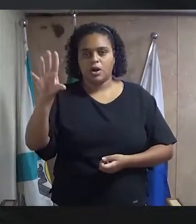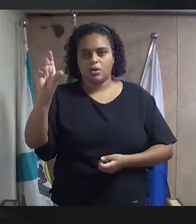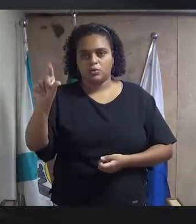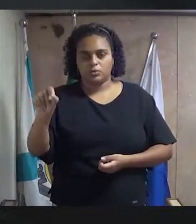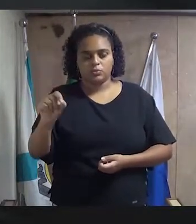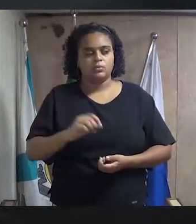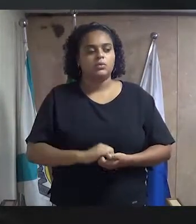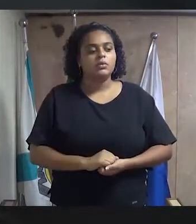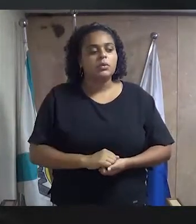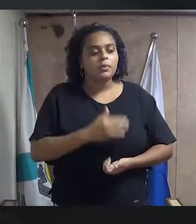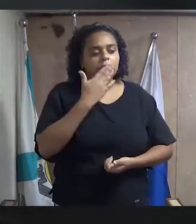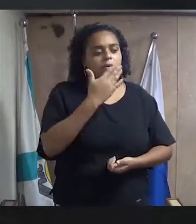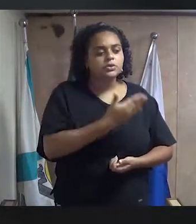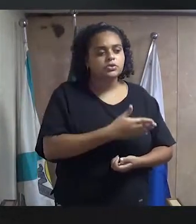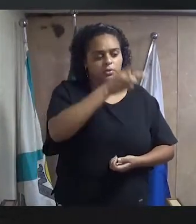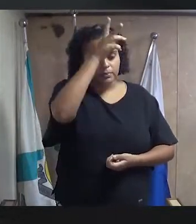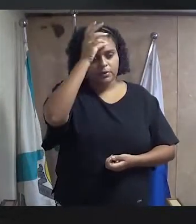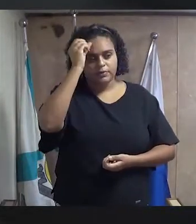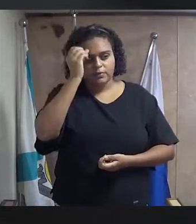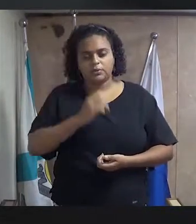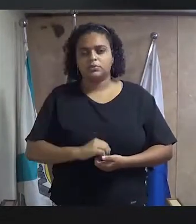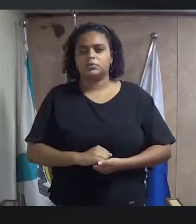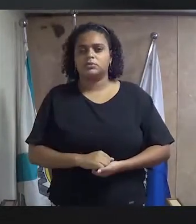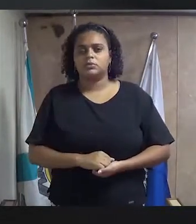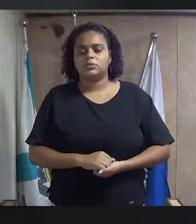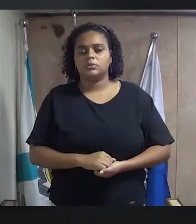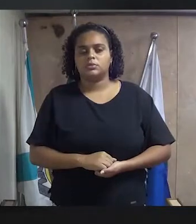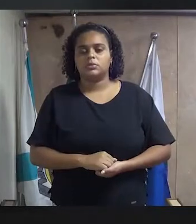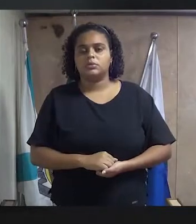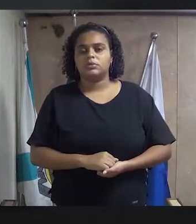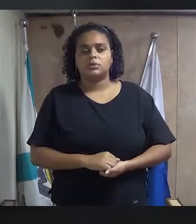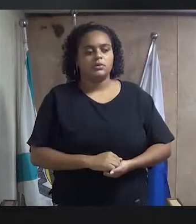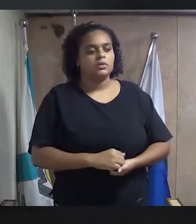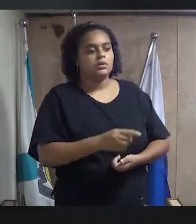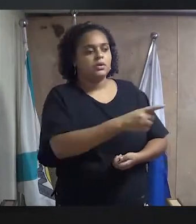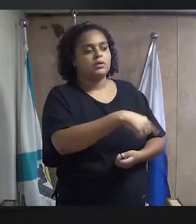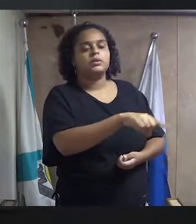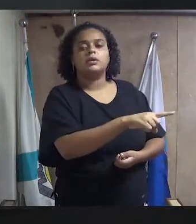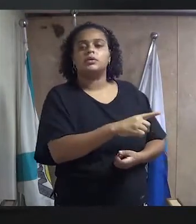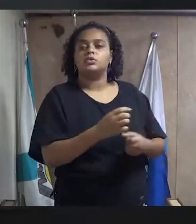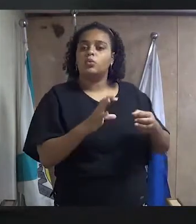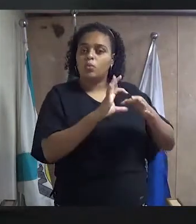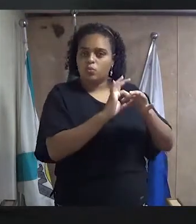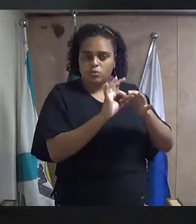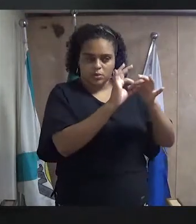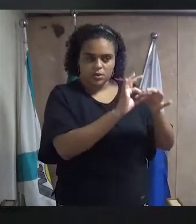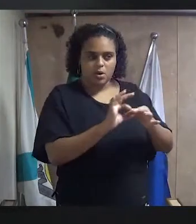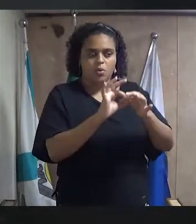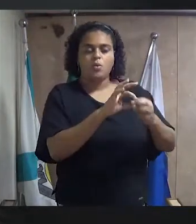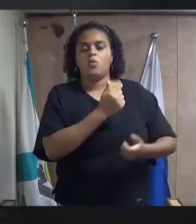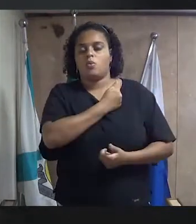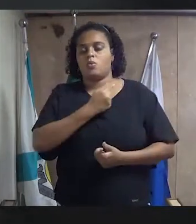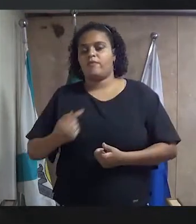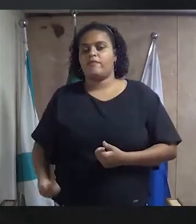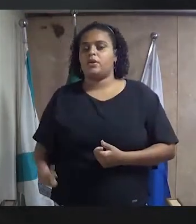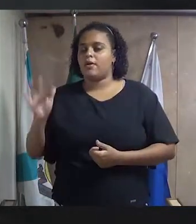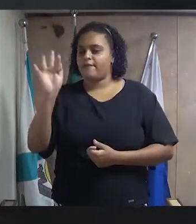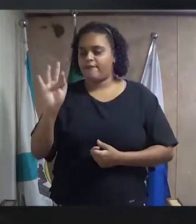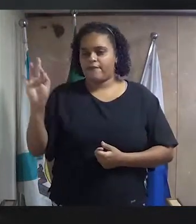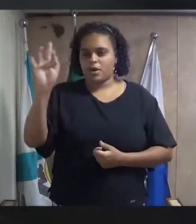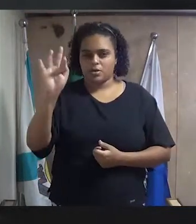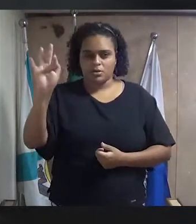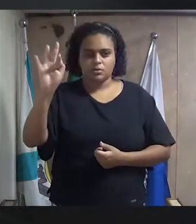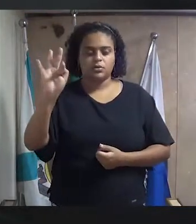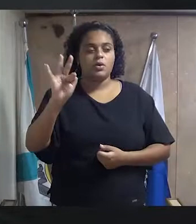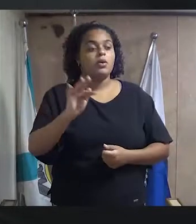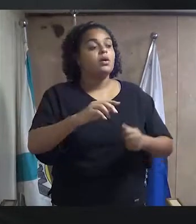Gervásio, solicitando ao excelentíssimo senhor prefeito estabelecimento de parceria com o governo federal, visando